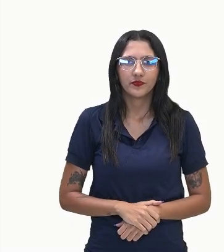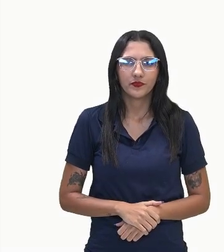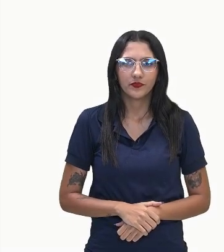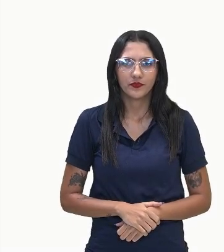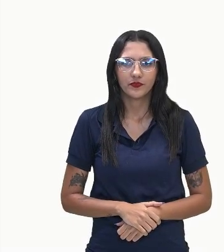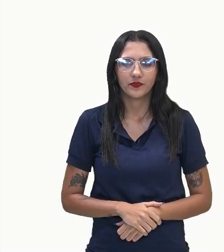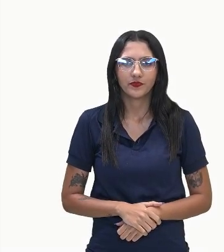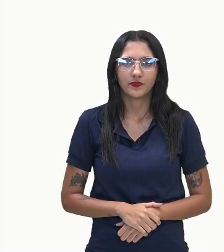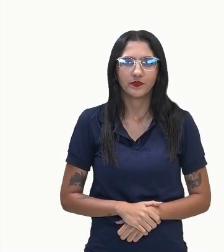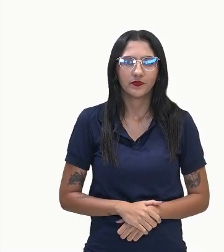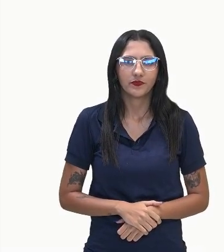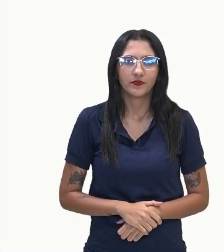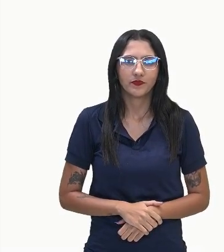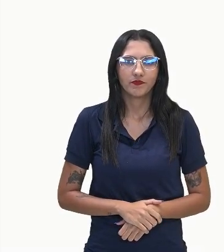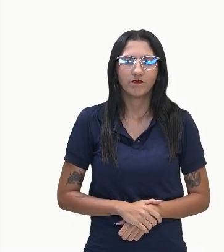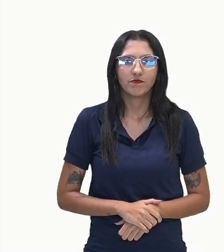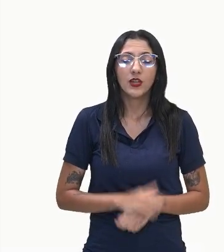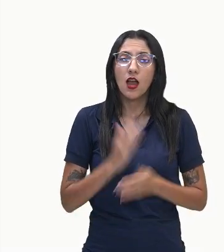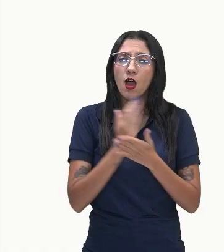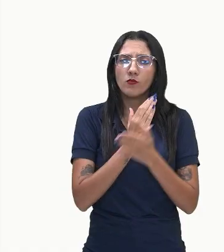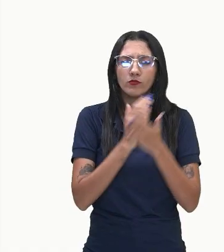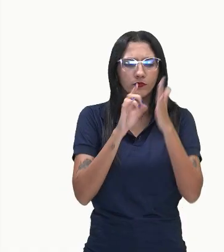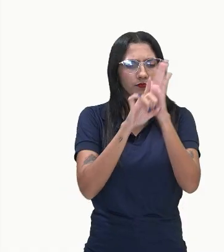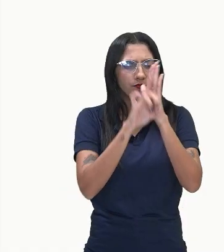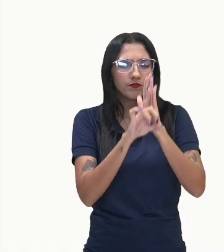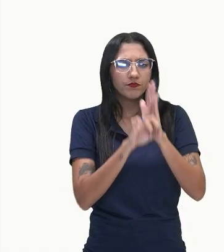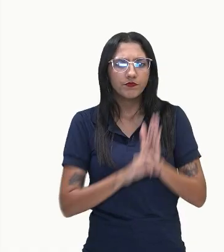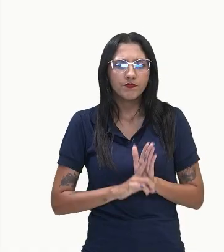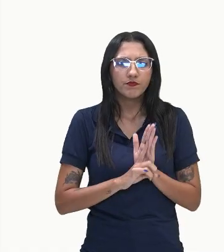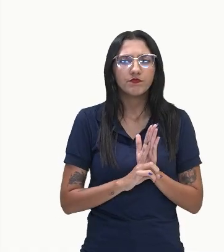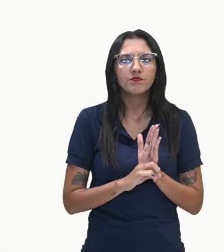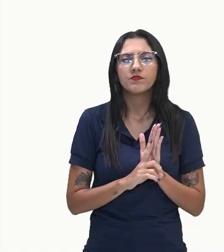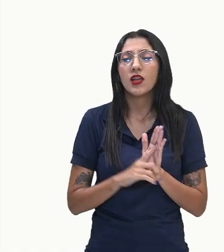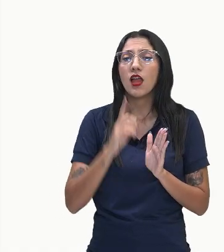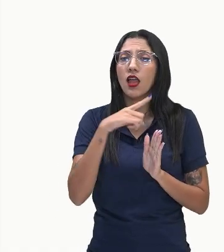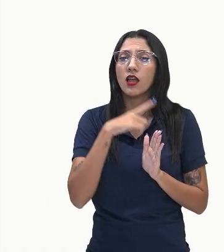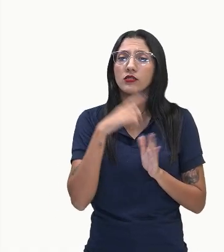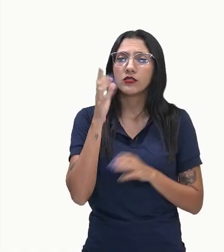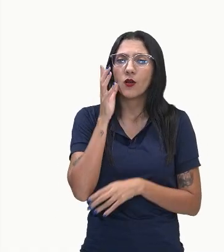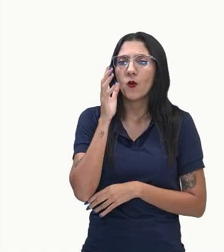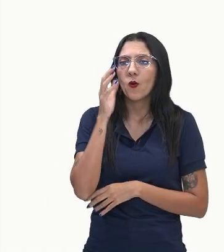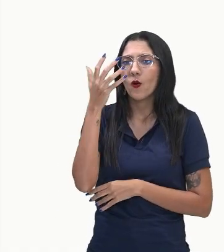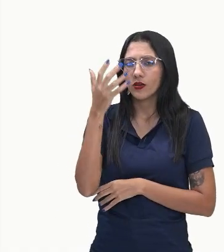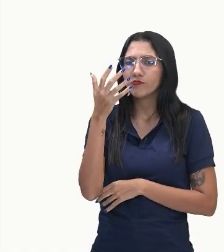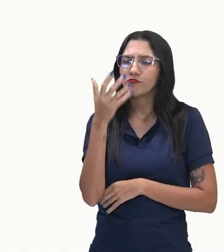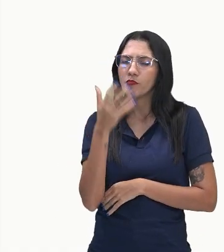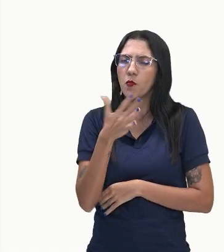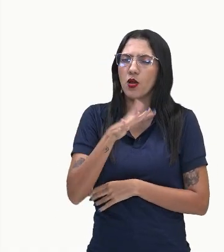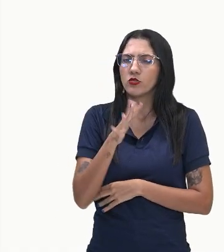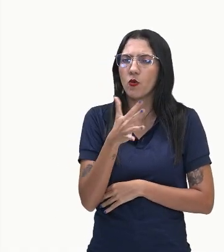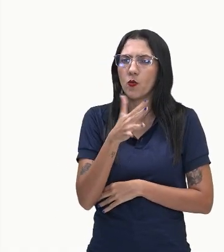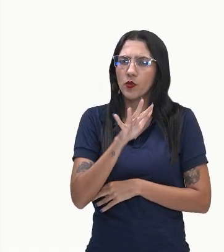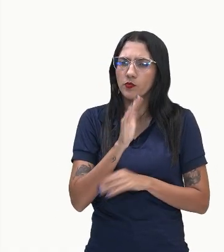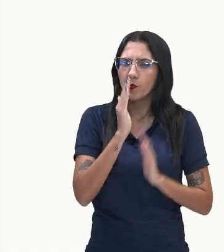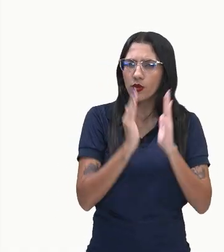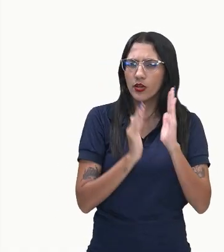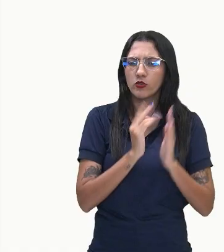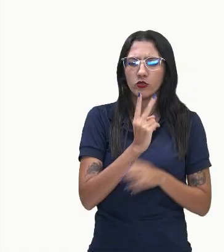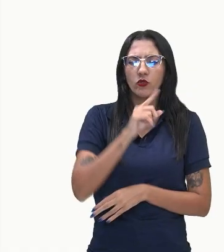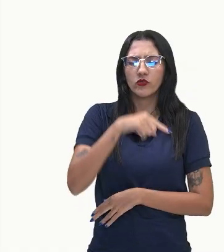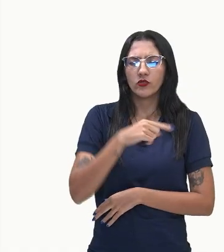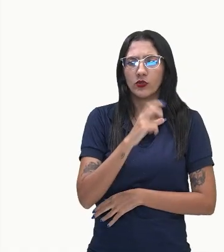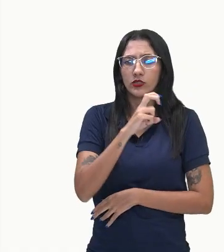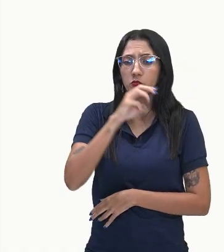Segundo alguns historiadores, ele aconteceu aproximadamente 2